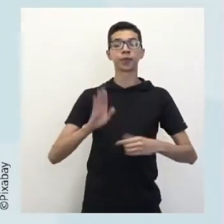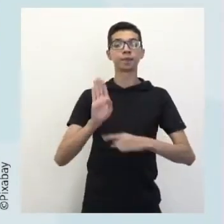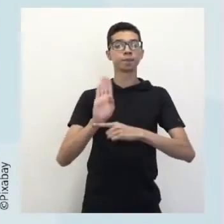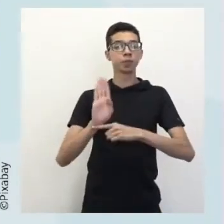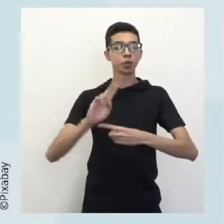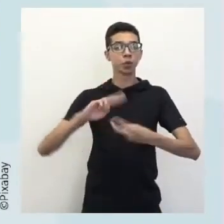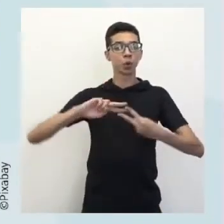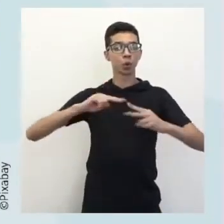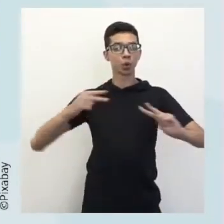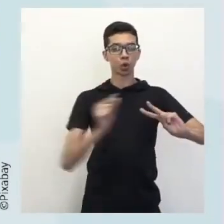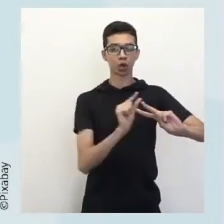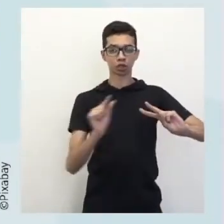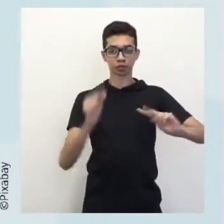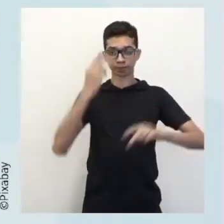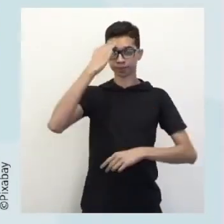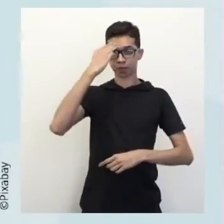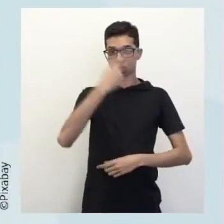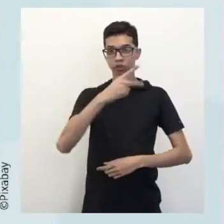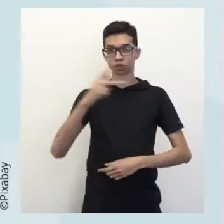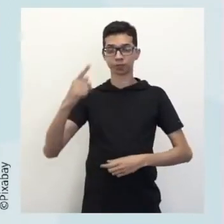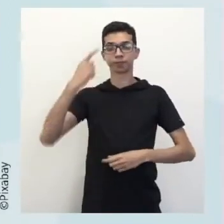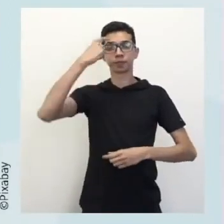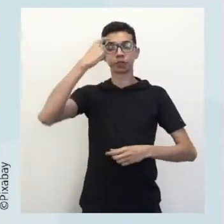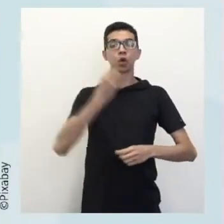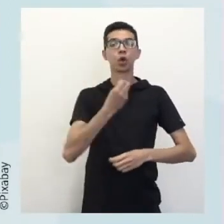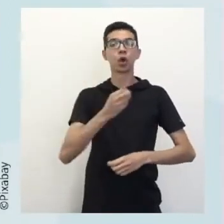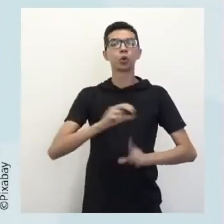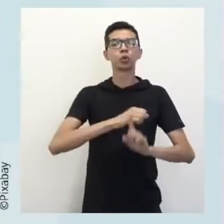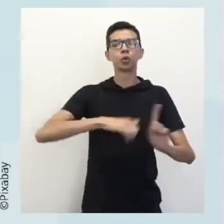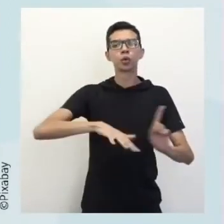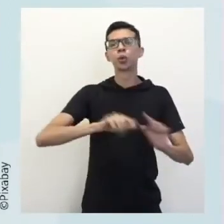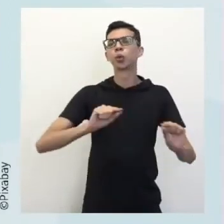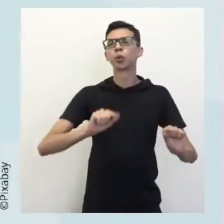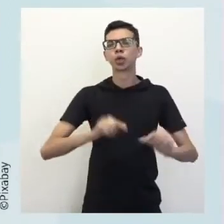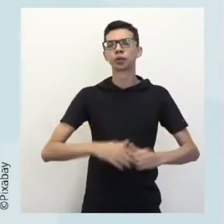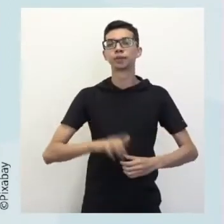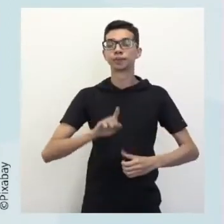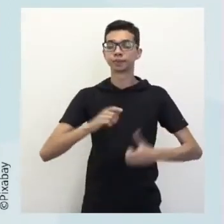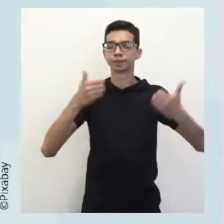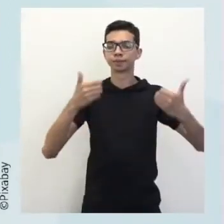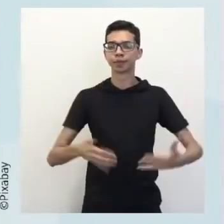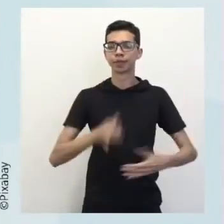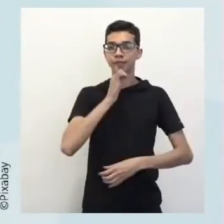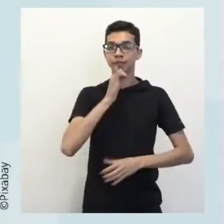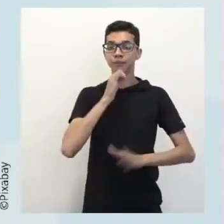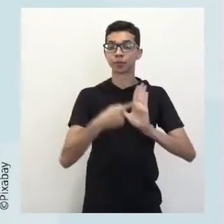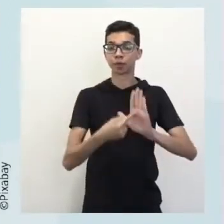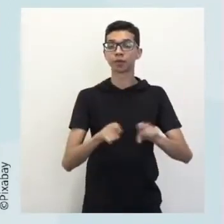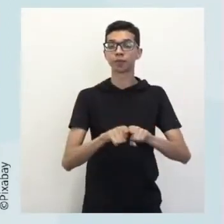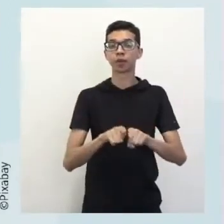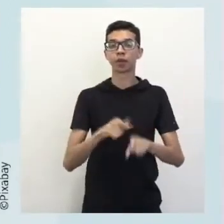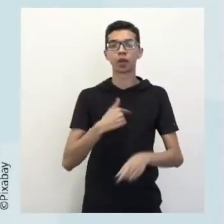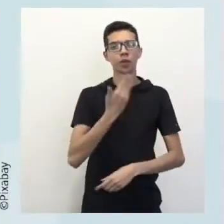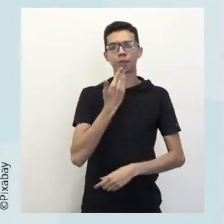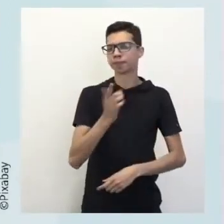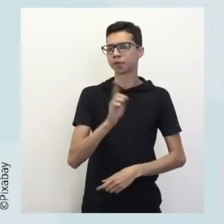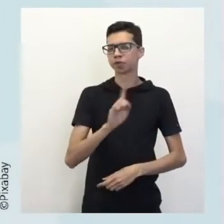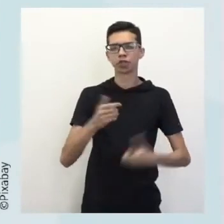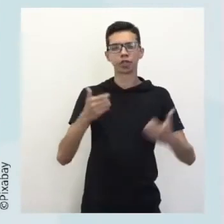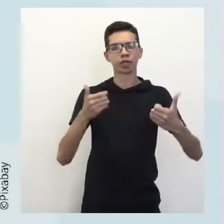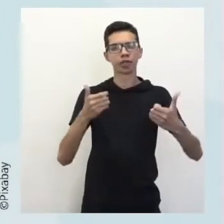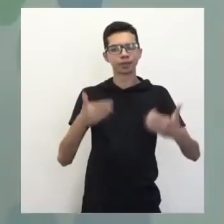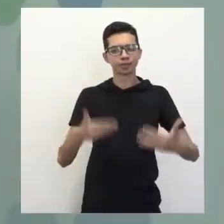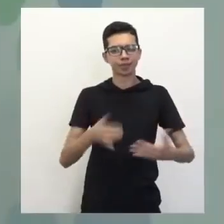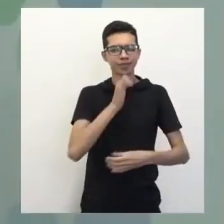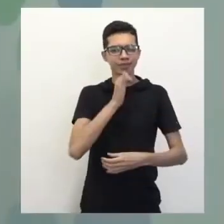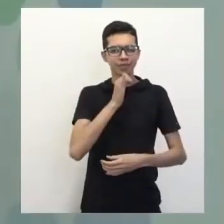a nossa mente, o nosso pensamento ou a sociedade? Justifique e exemplifique. Eu nem vou pedir para exemplificar, gente, porque o nosso tempo é muito